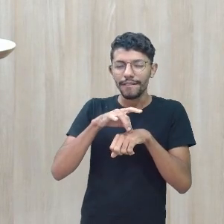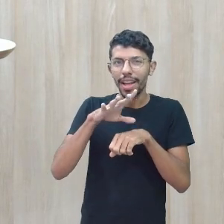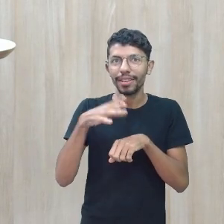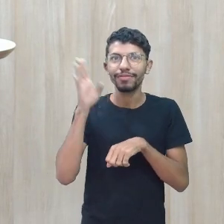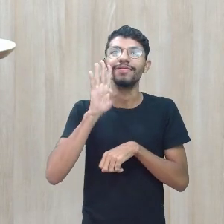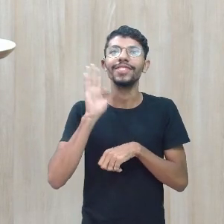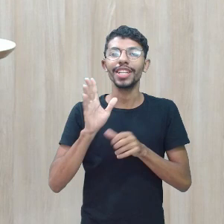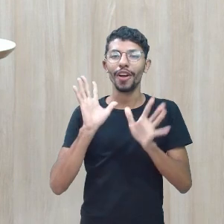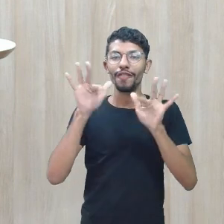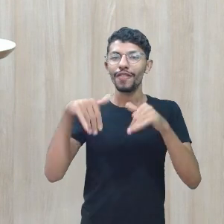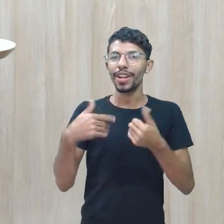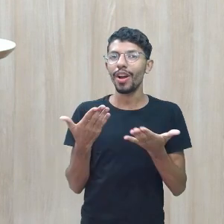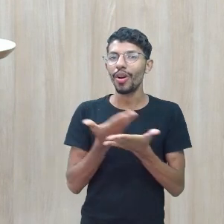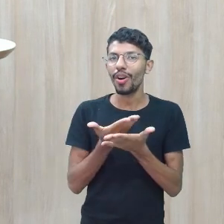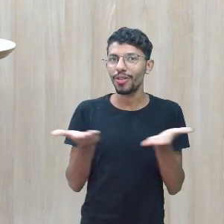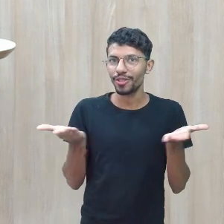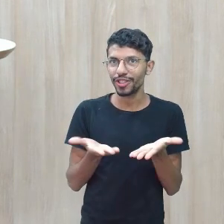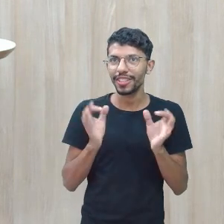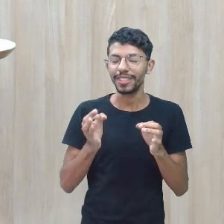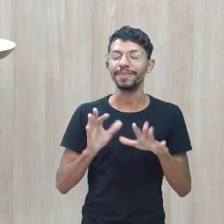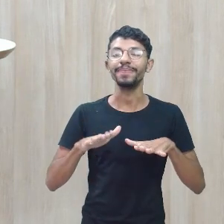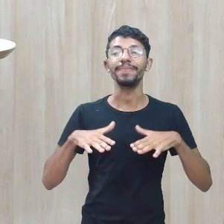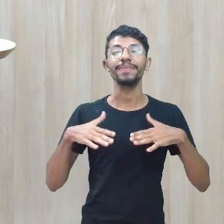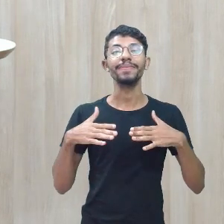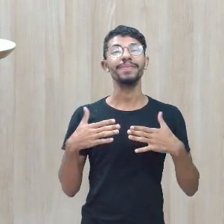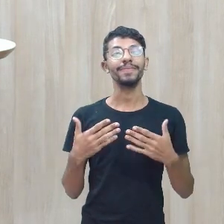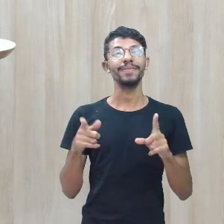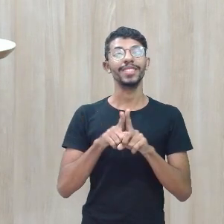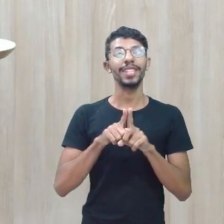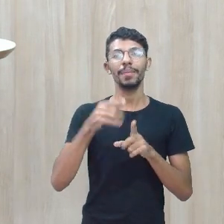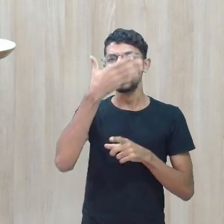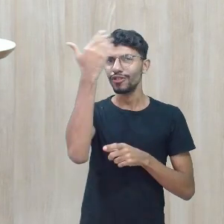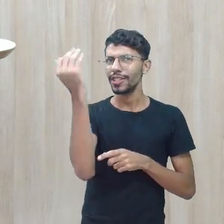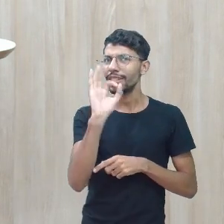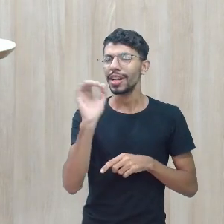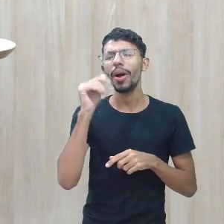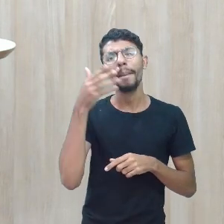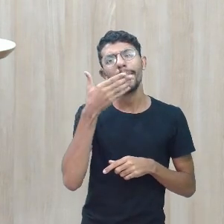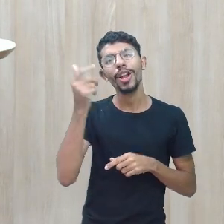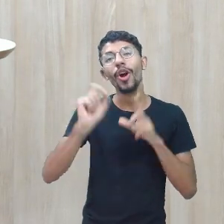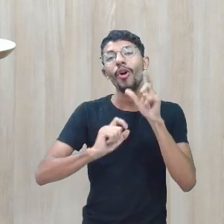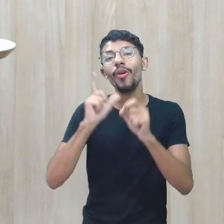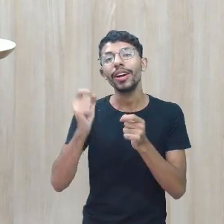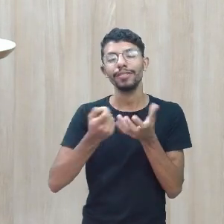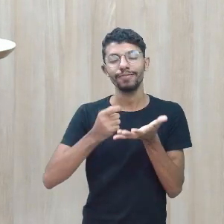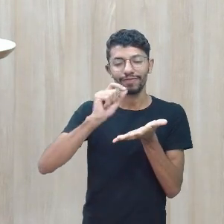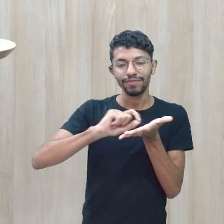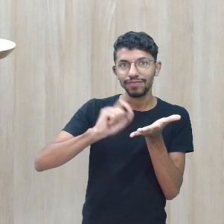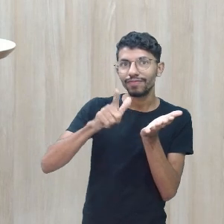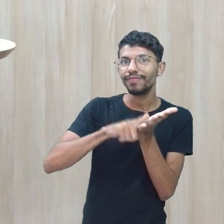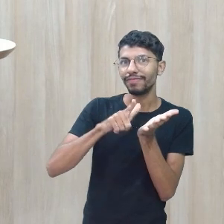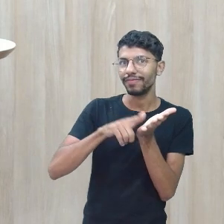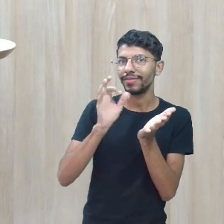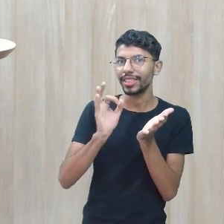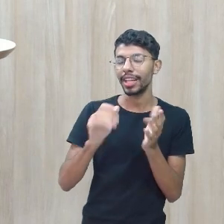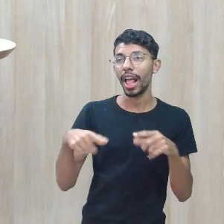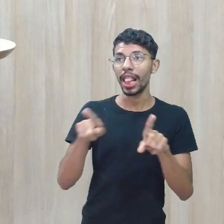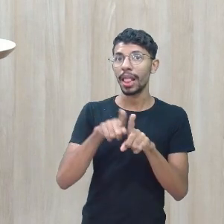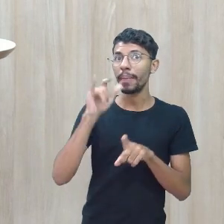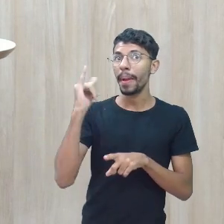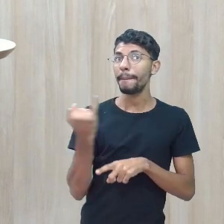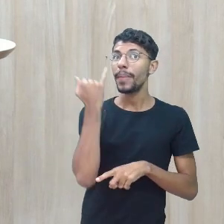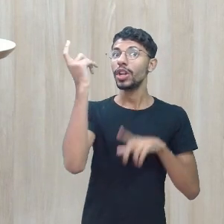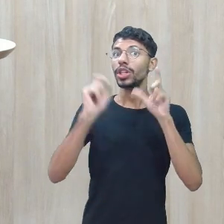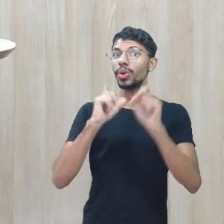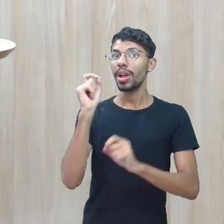hoje. E para vocês não esquecerem, seria interessante que vocês estivessem com papel, ok? É importante também estar com água.